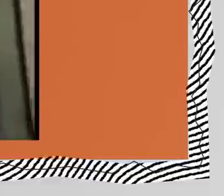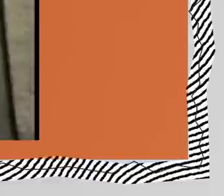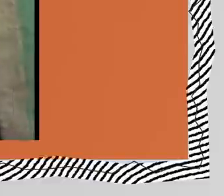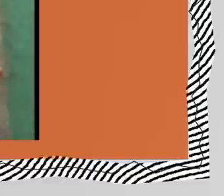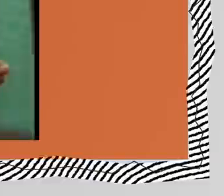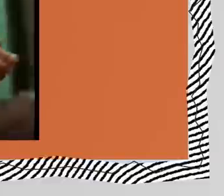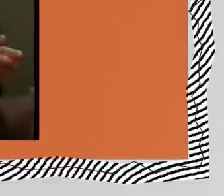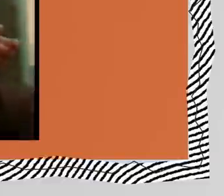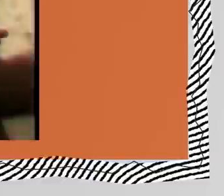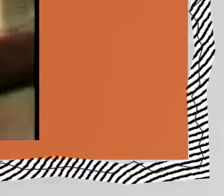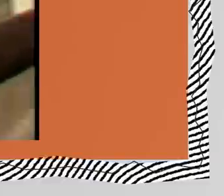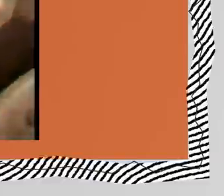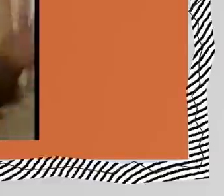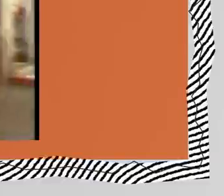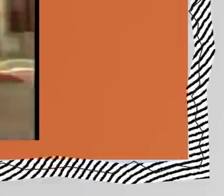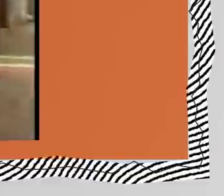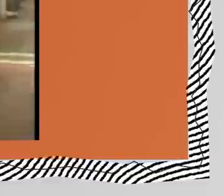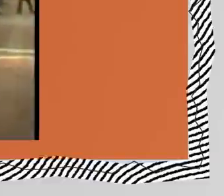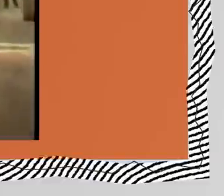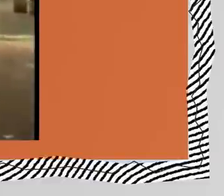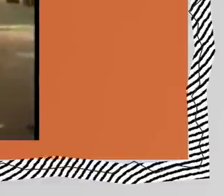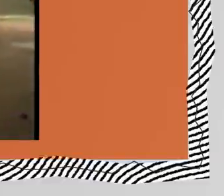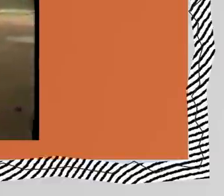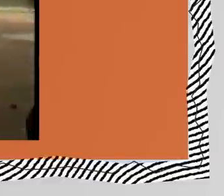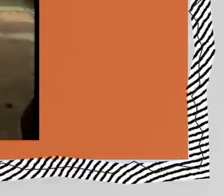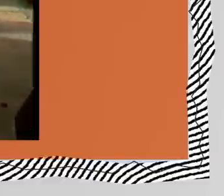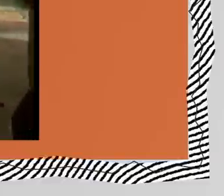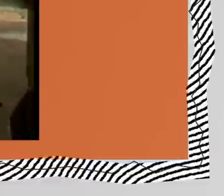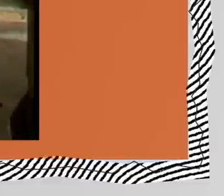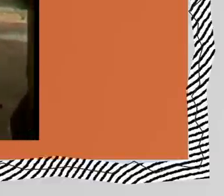ali onde agora está